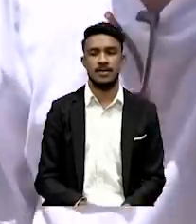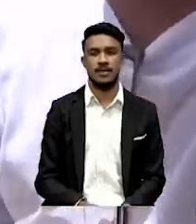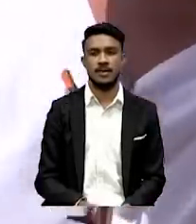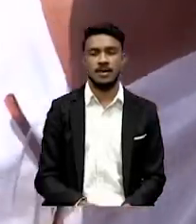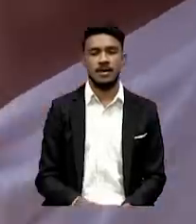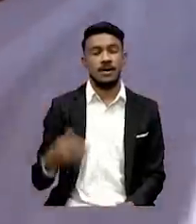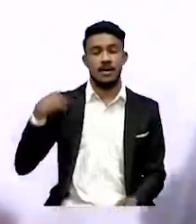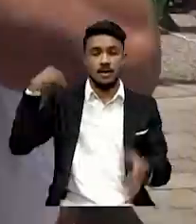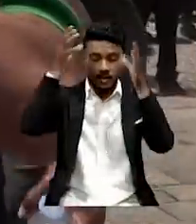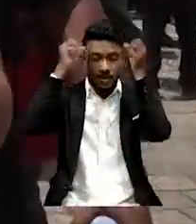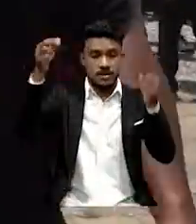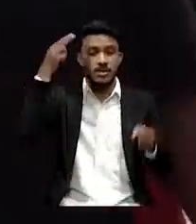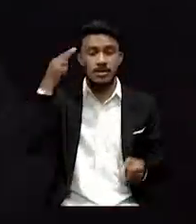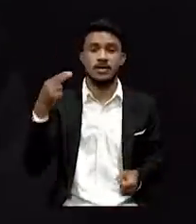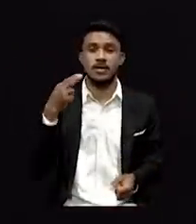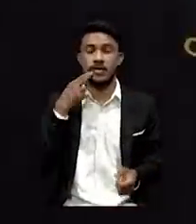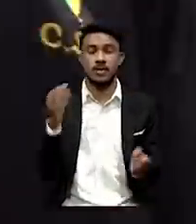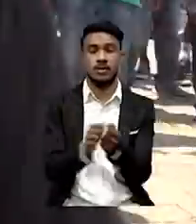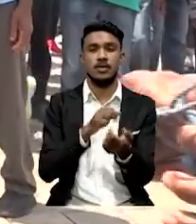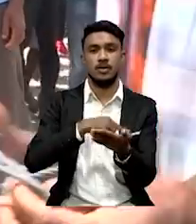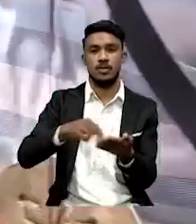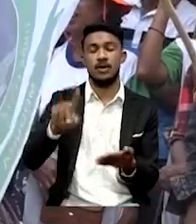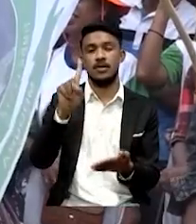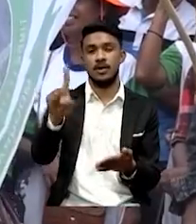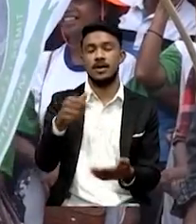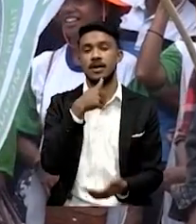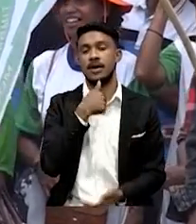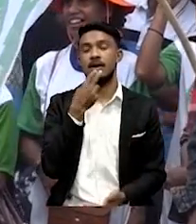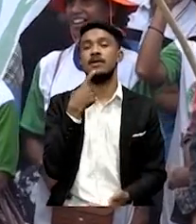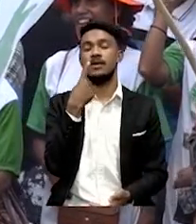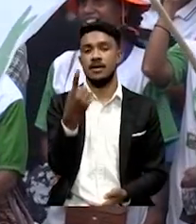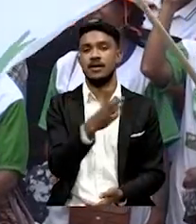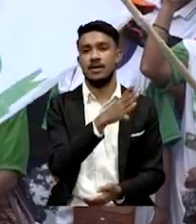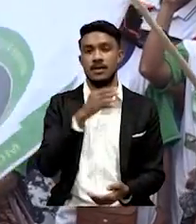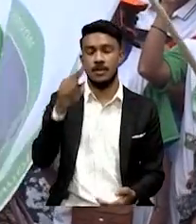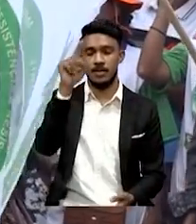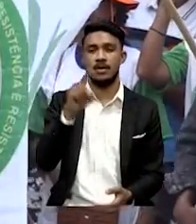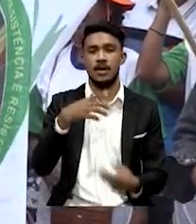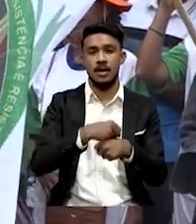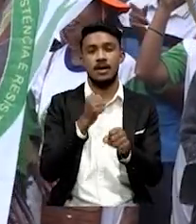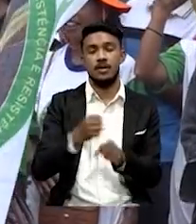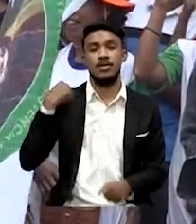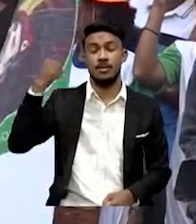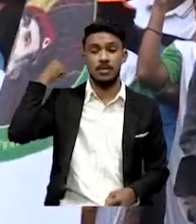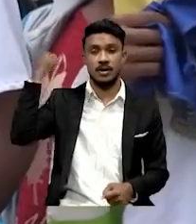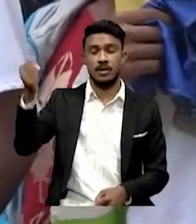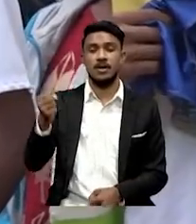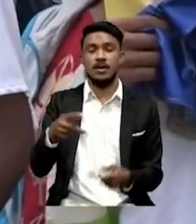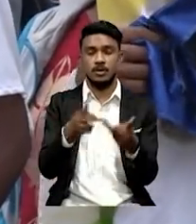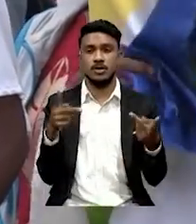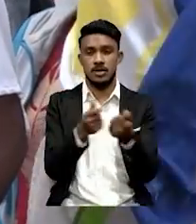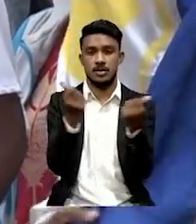Candidato presidente da República, Suzana Mzorta, o número sorteio ida, declara questão, né? Banhira hala o mini-campanha e aposto administrativo